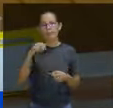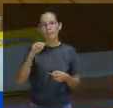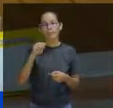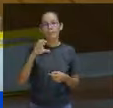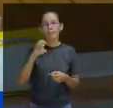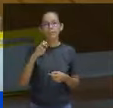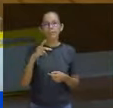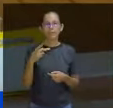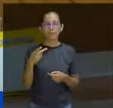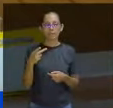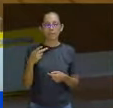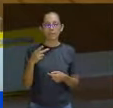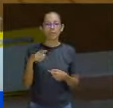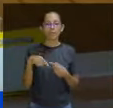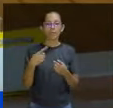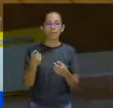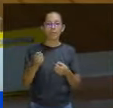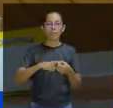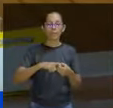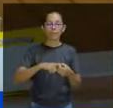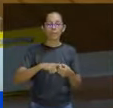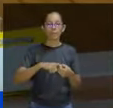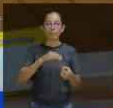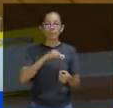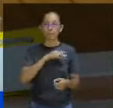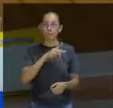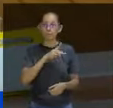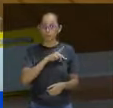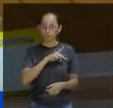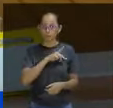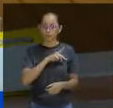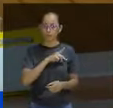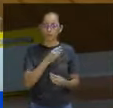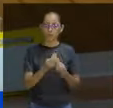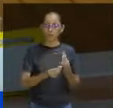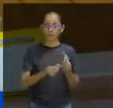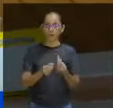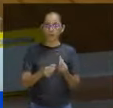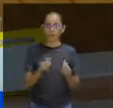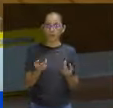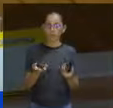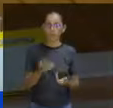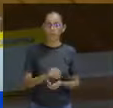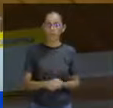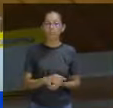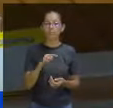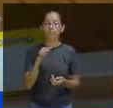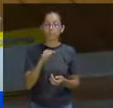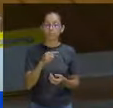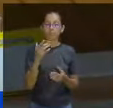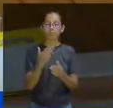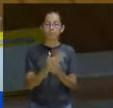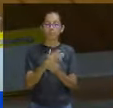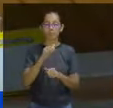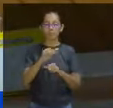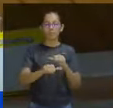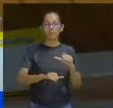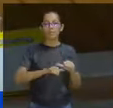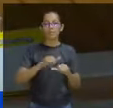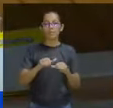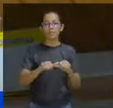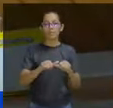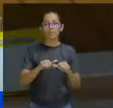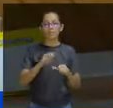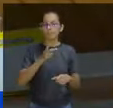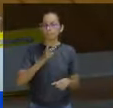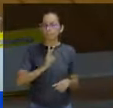Ministério Público Eleitoral, né, a Procuradoria Regional Eleitoral, isso poderia transformar esse processo num processo sem